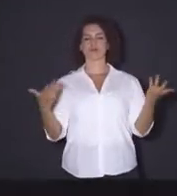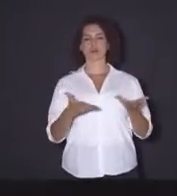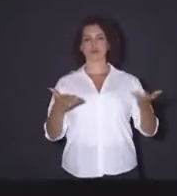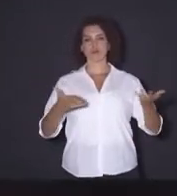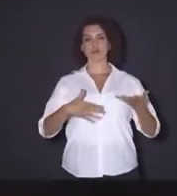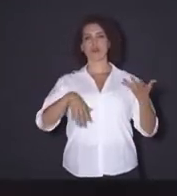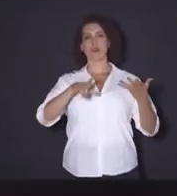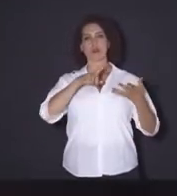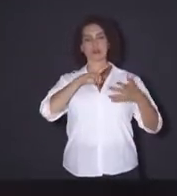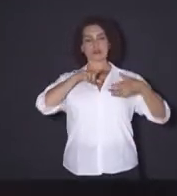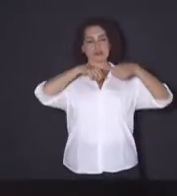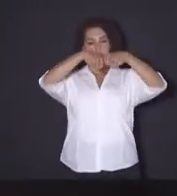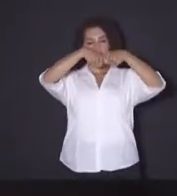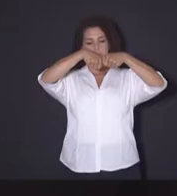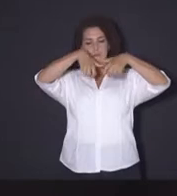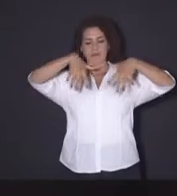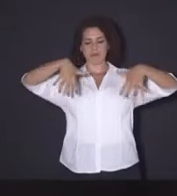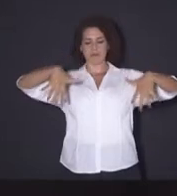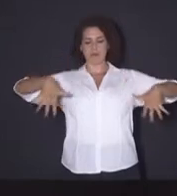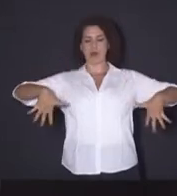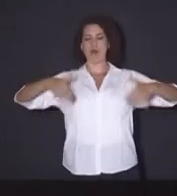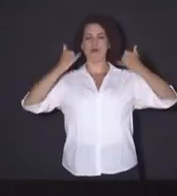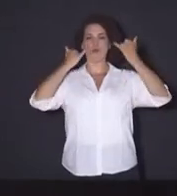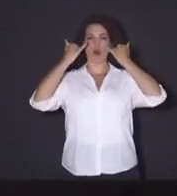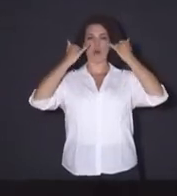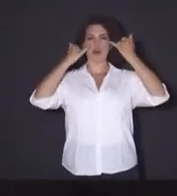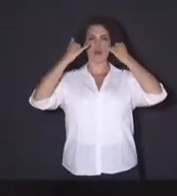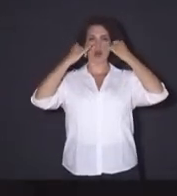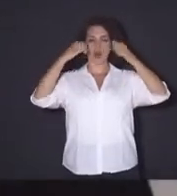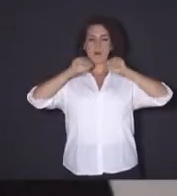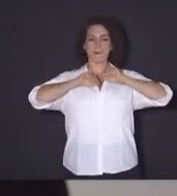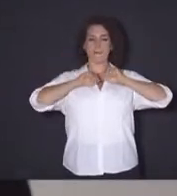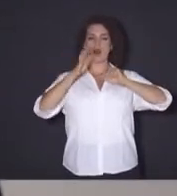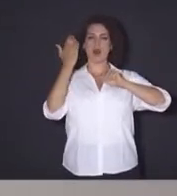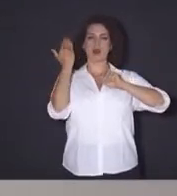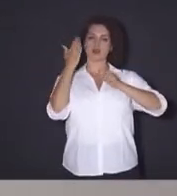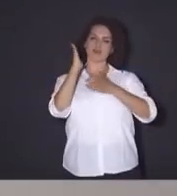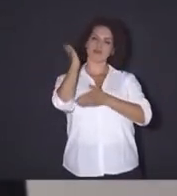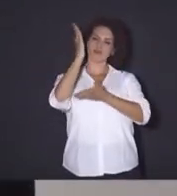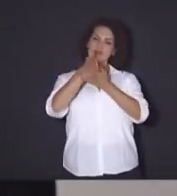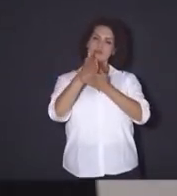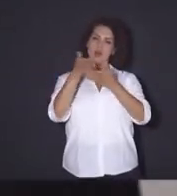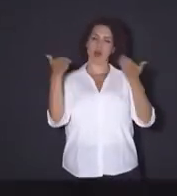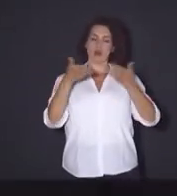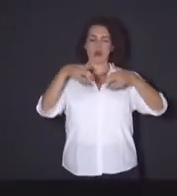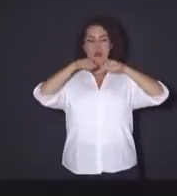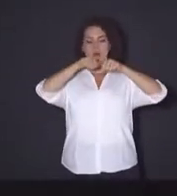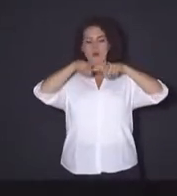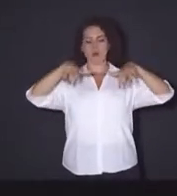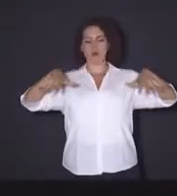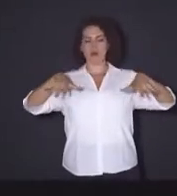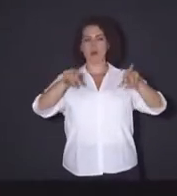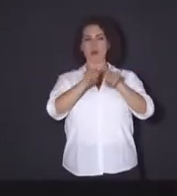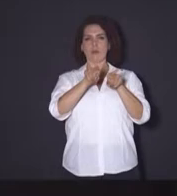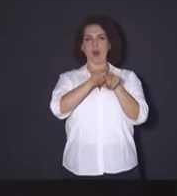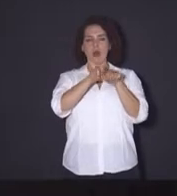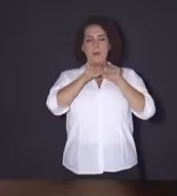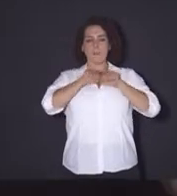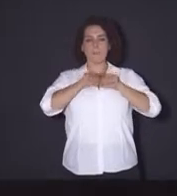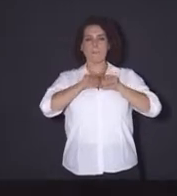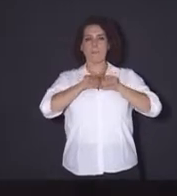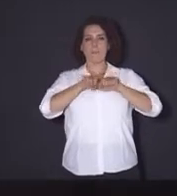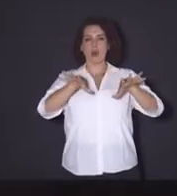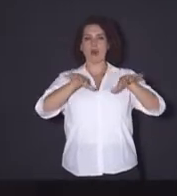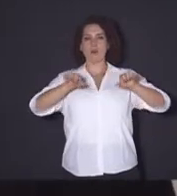grande capilaridade dos modelos de informação, de distribuição, de acesso e de compartilhamento. Por isso que, entre